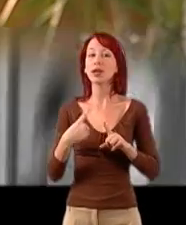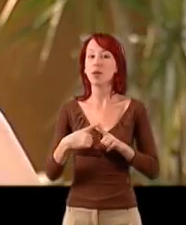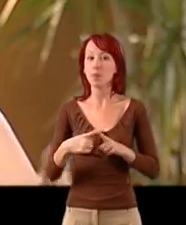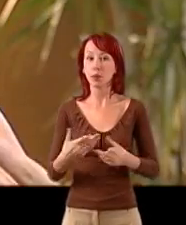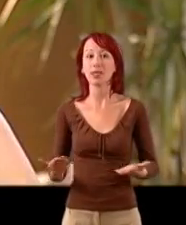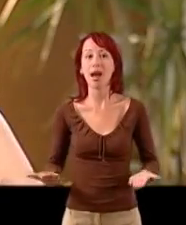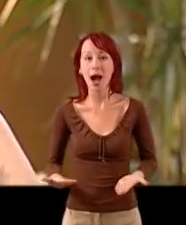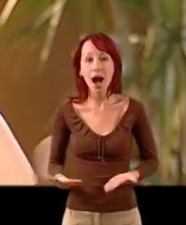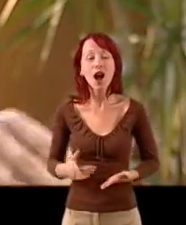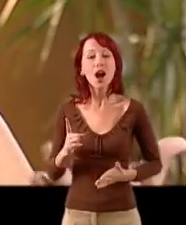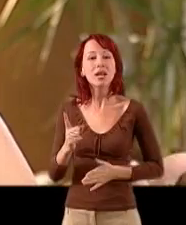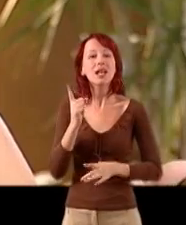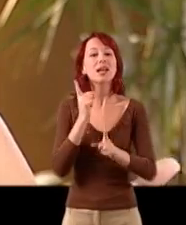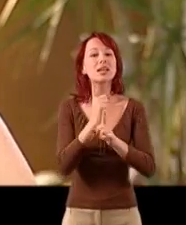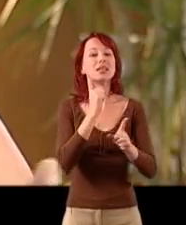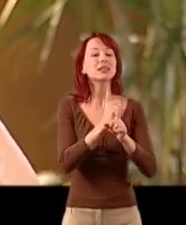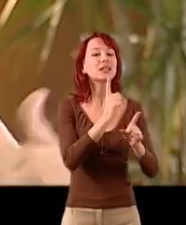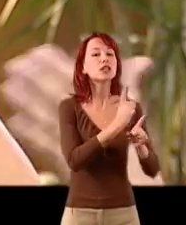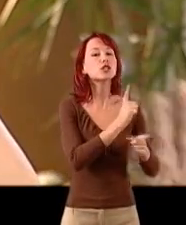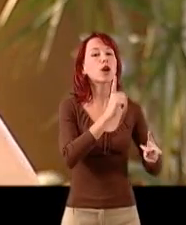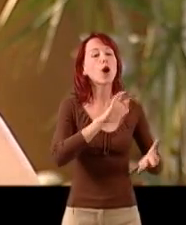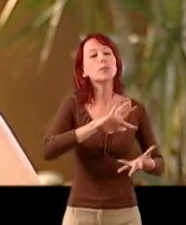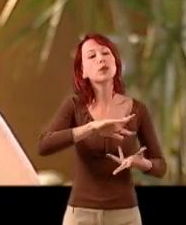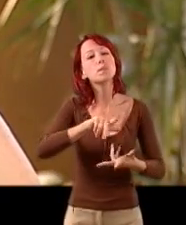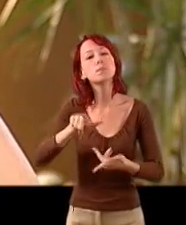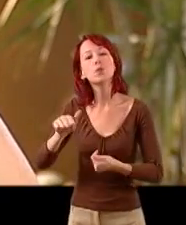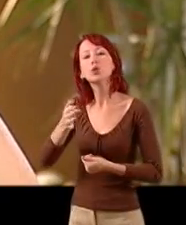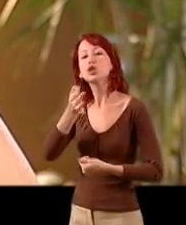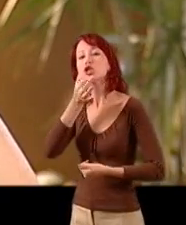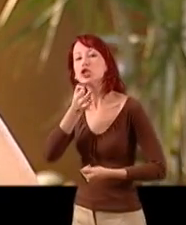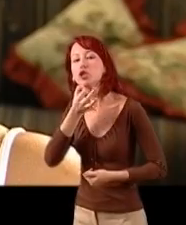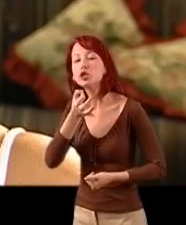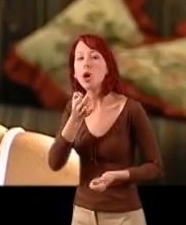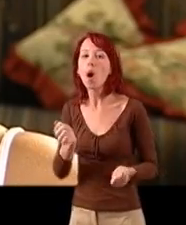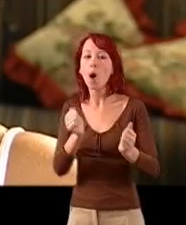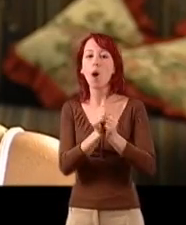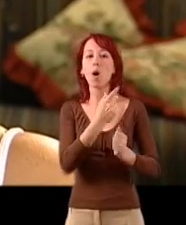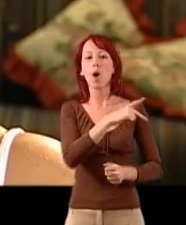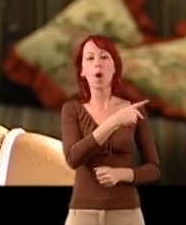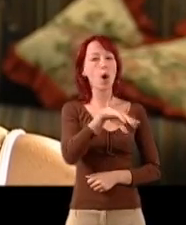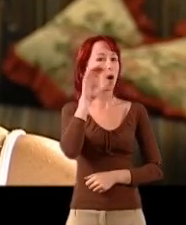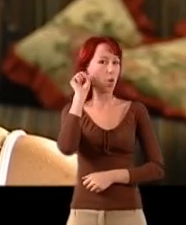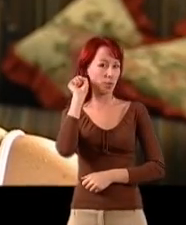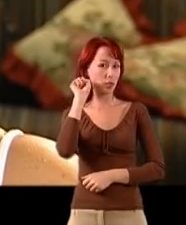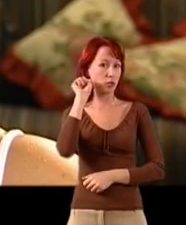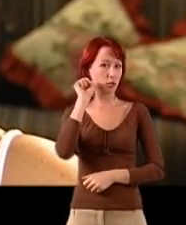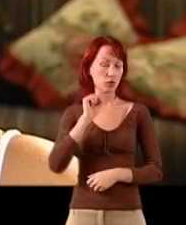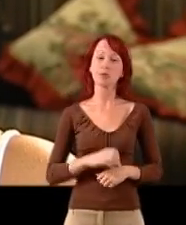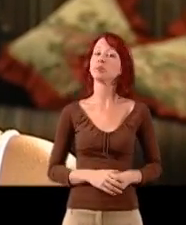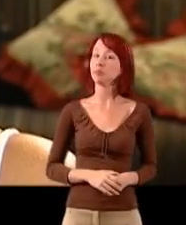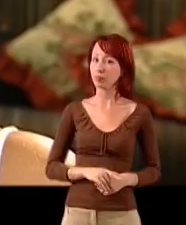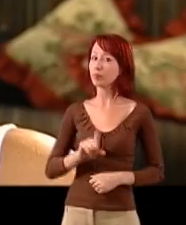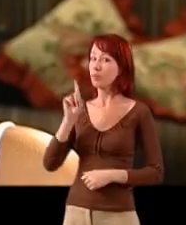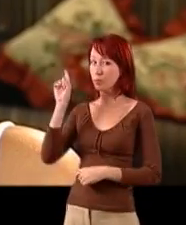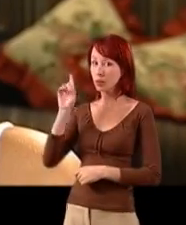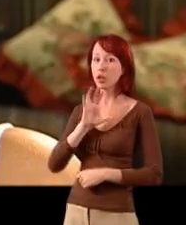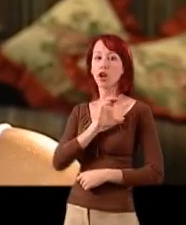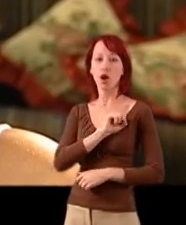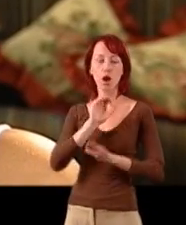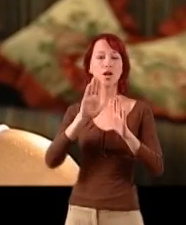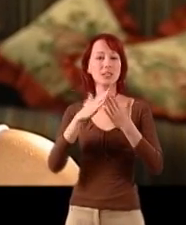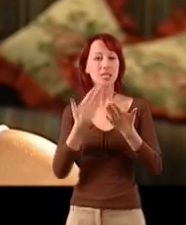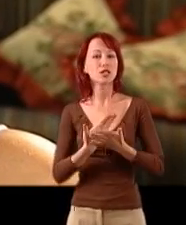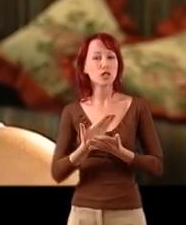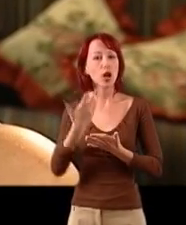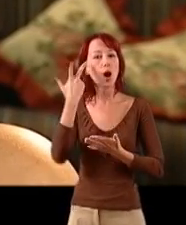vai descobrir todo esse mundo de sons, né, através dos amigos ouvintes. Eu gosto da escola regular porque